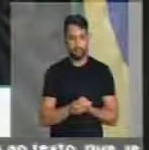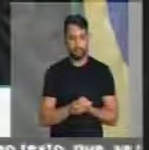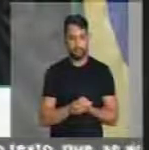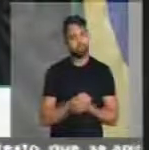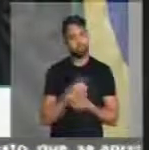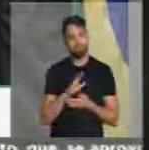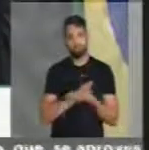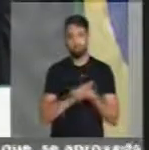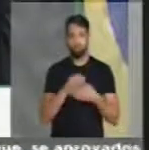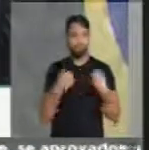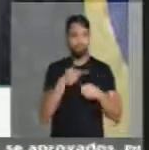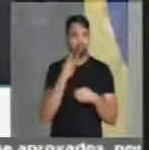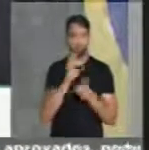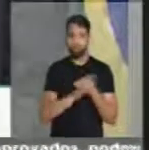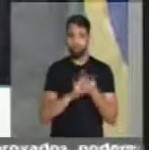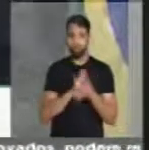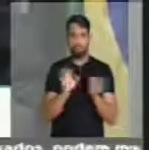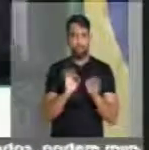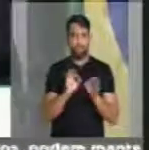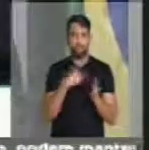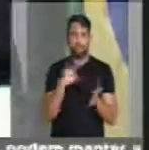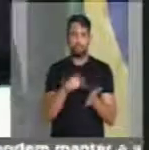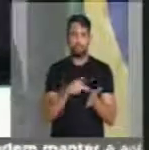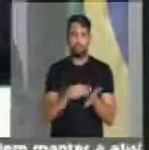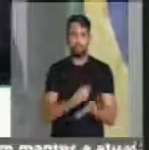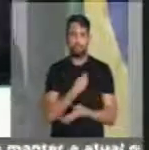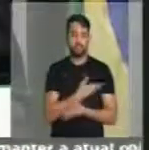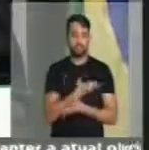Não. É uma realidade.